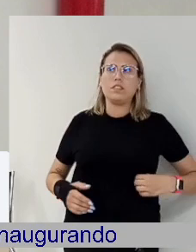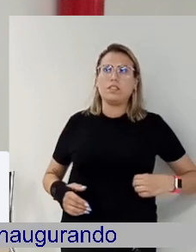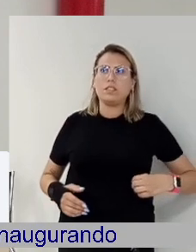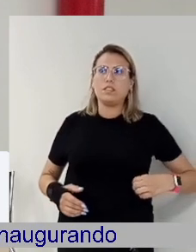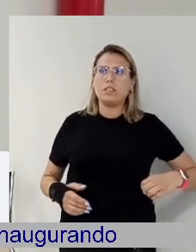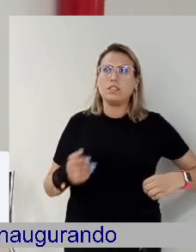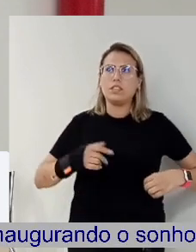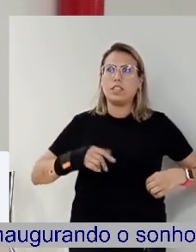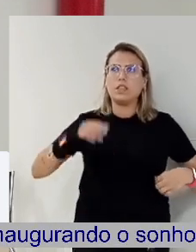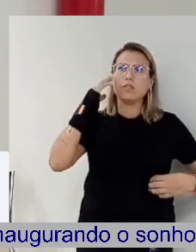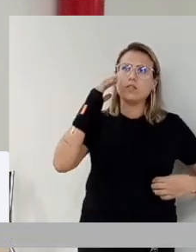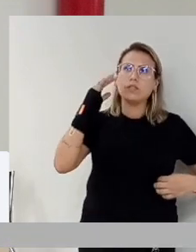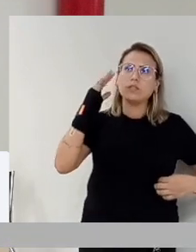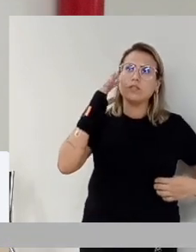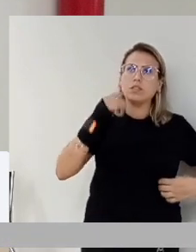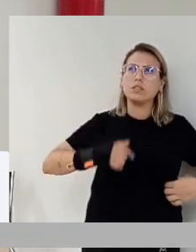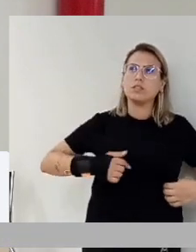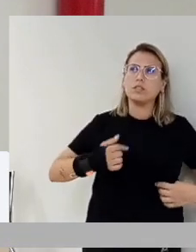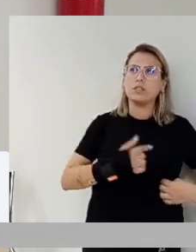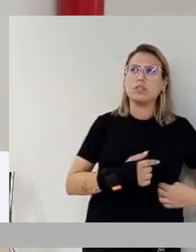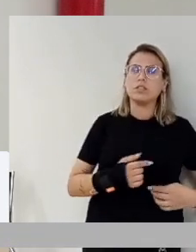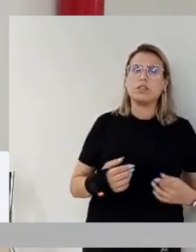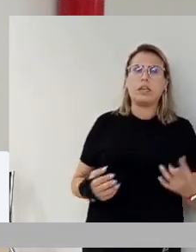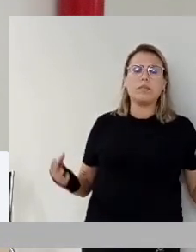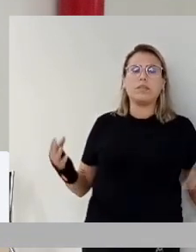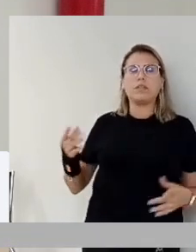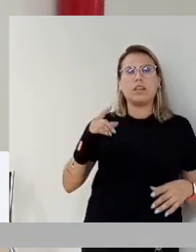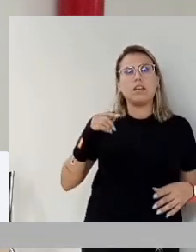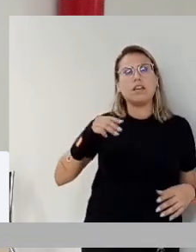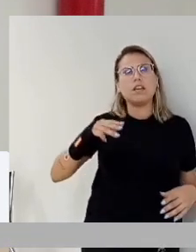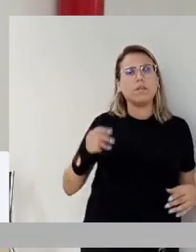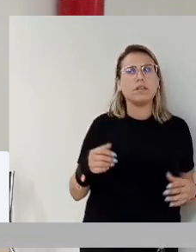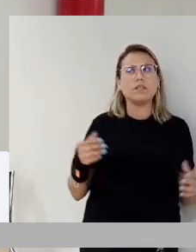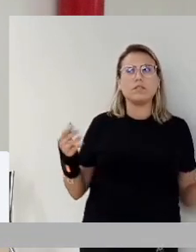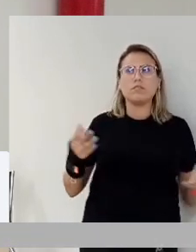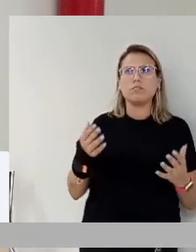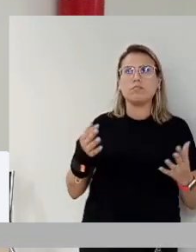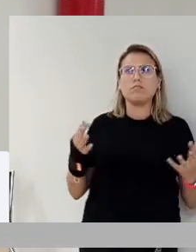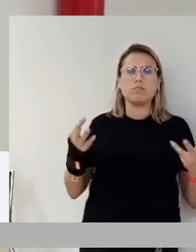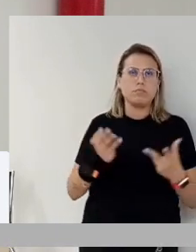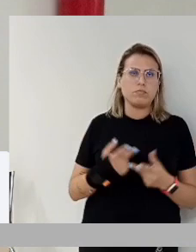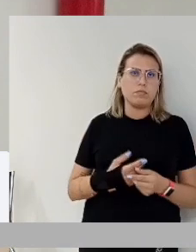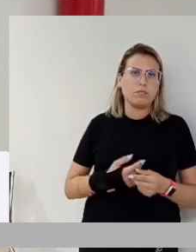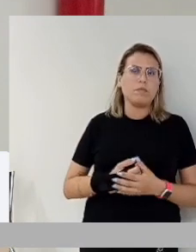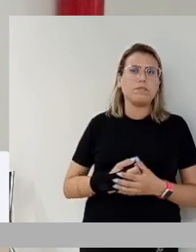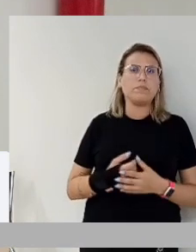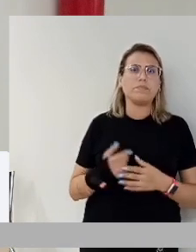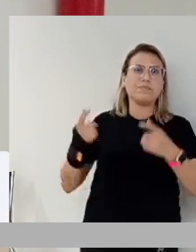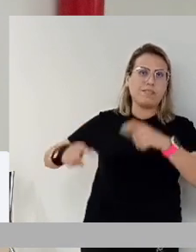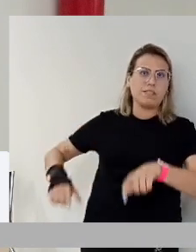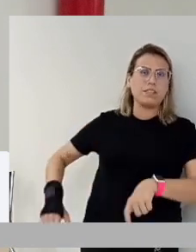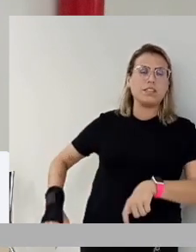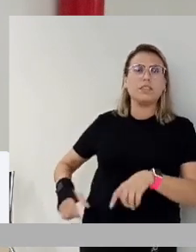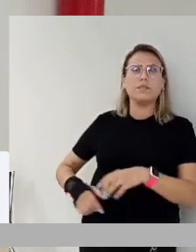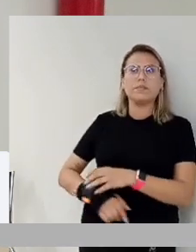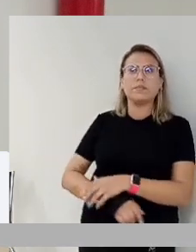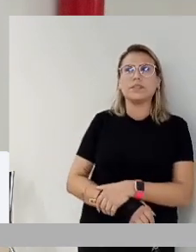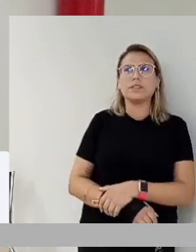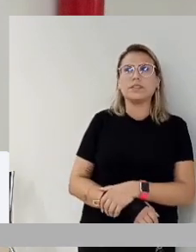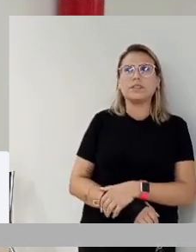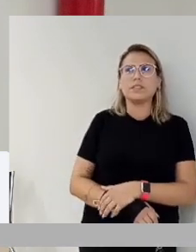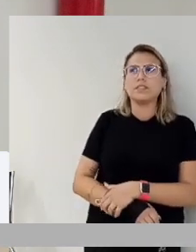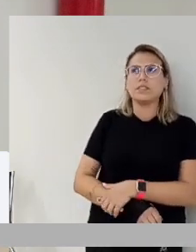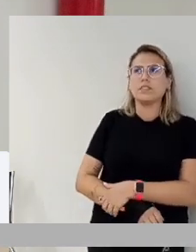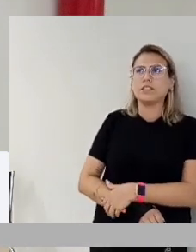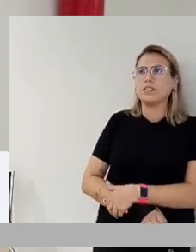era o sonho nosso ali acabou aquela poeira acabou aquela lama e hoje tá sendo sendo contemplada com aquela areninha berga a gente